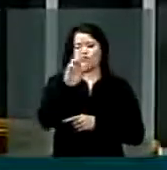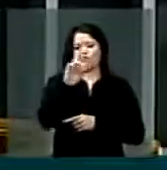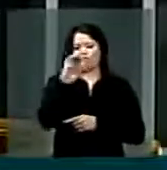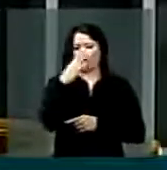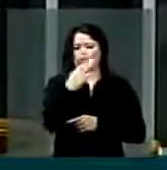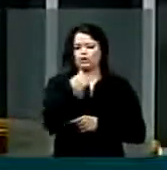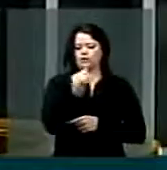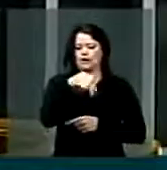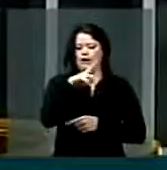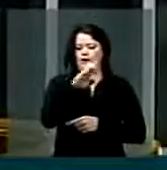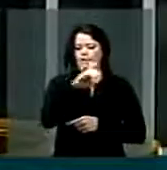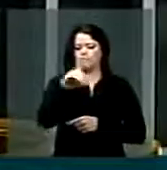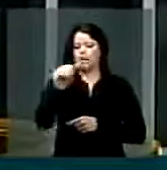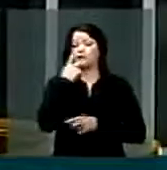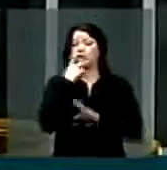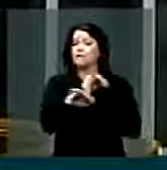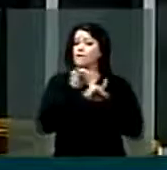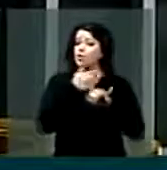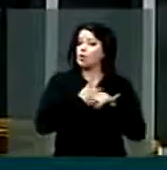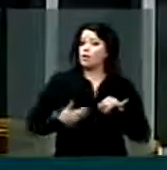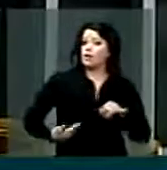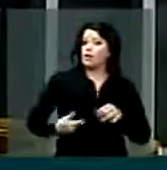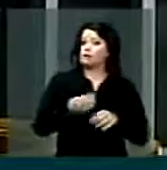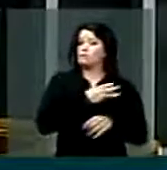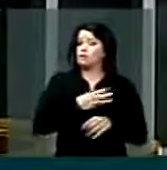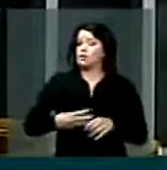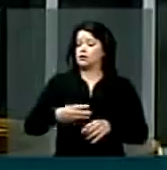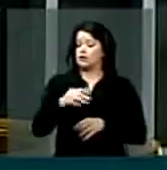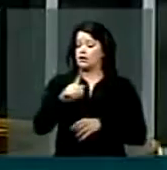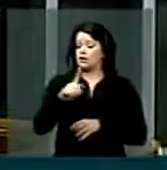alertar o governo, presidente Dilma, ministra Gleisi